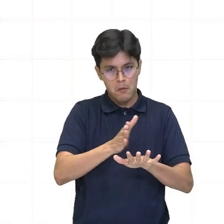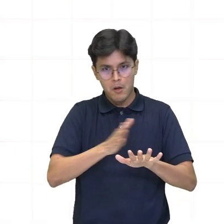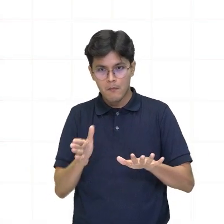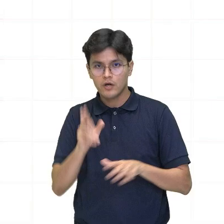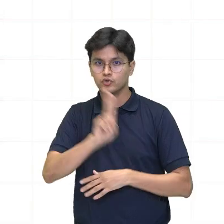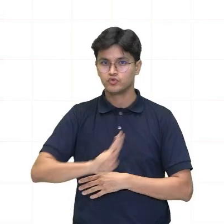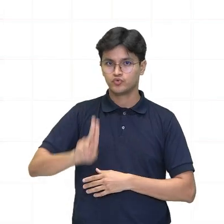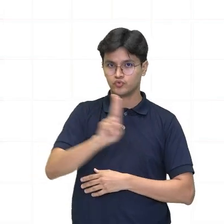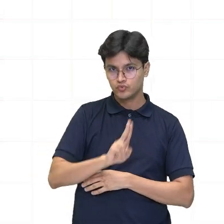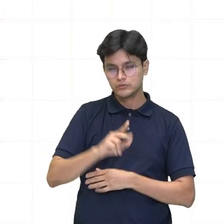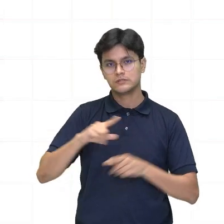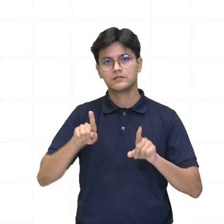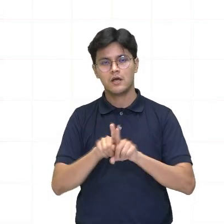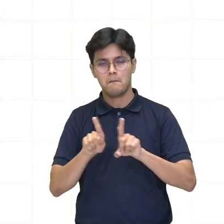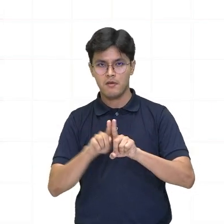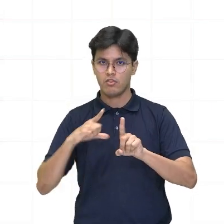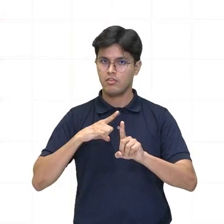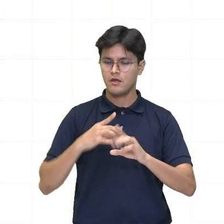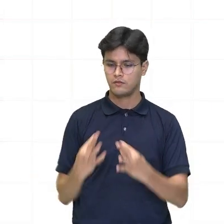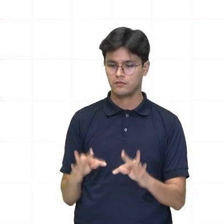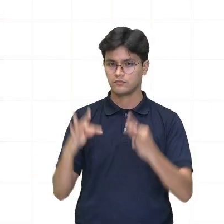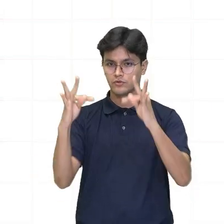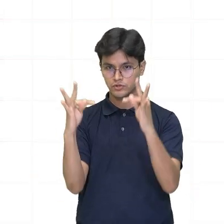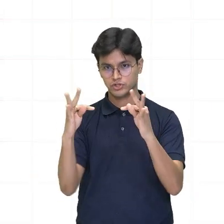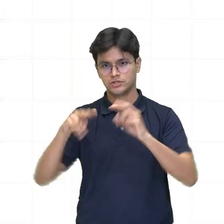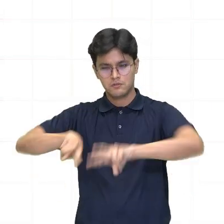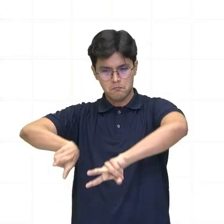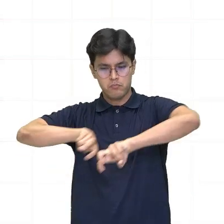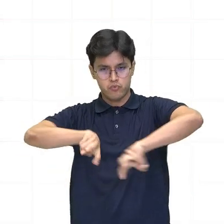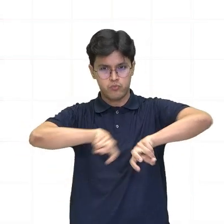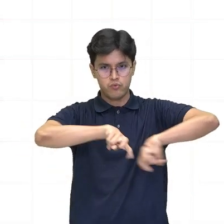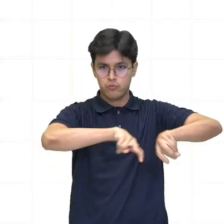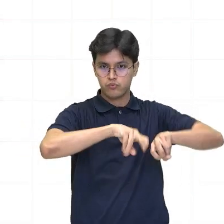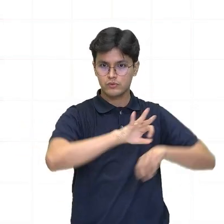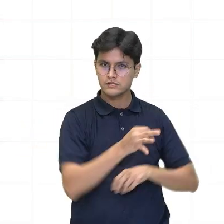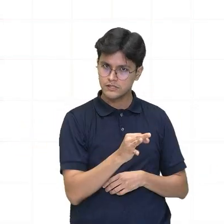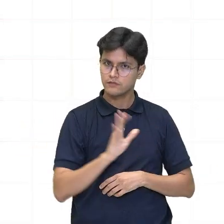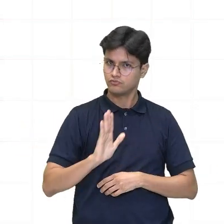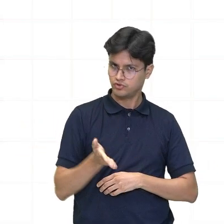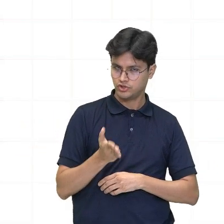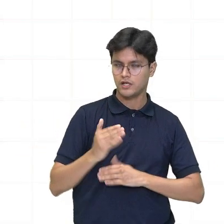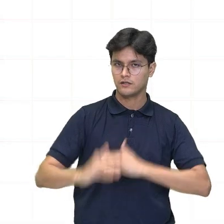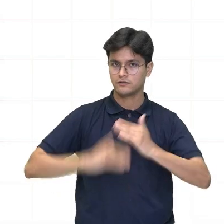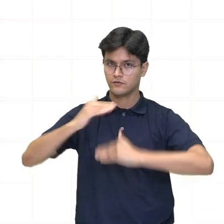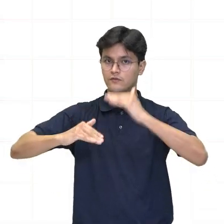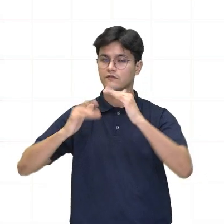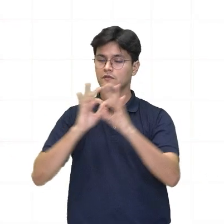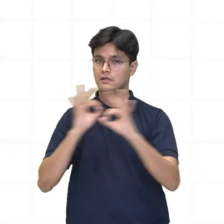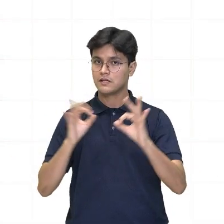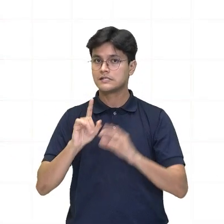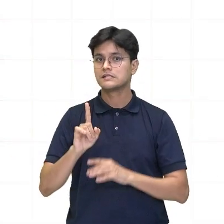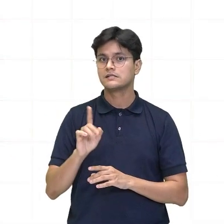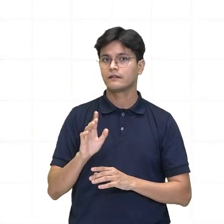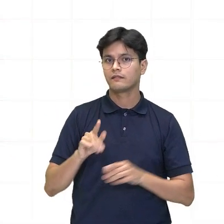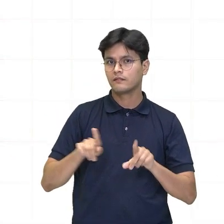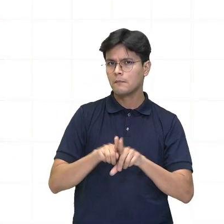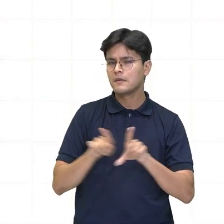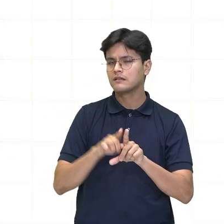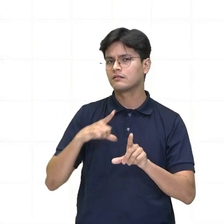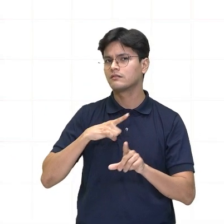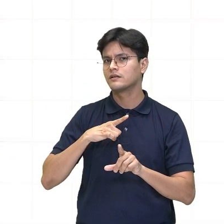experiência, né? Tecnologia de exploração, a extração, que já está aí bastante desenvolvida. Desvantagens eu pontuei,